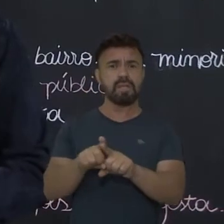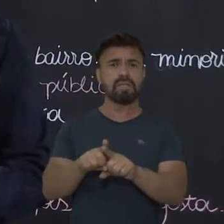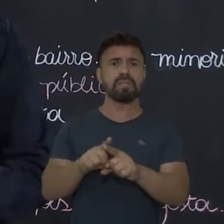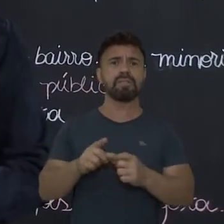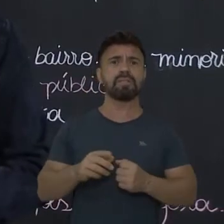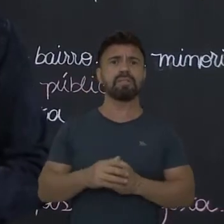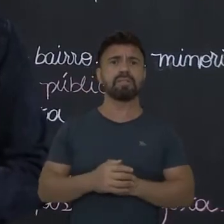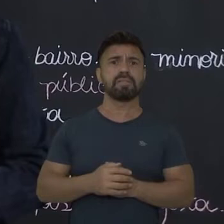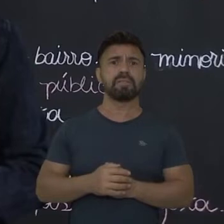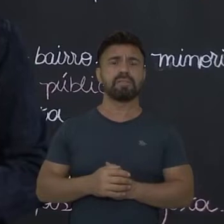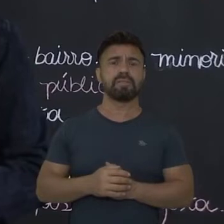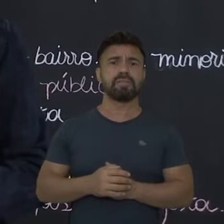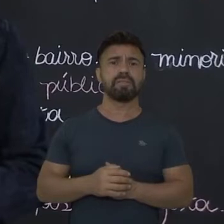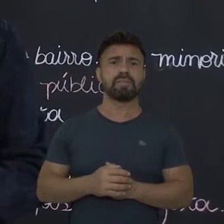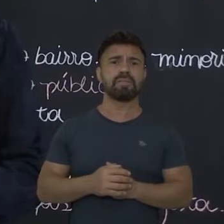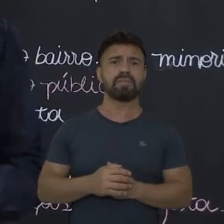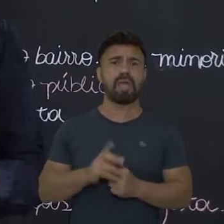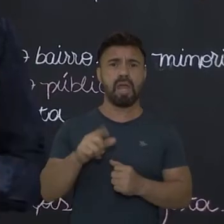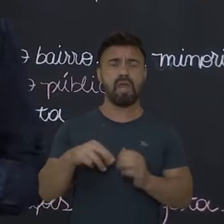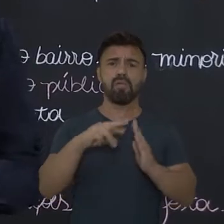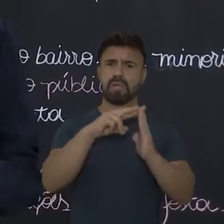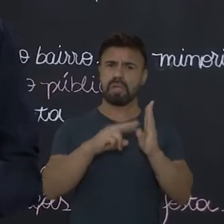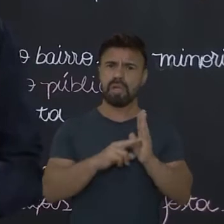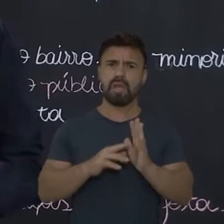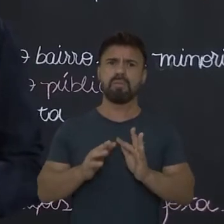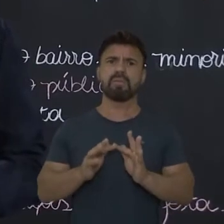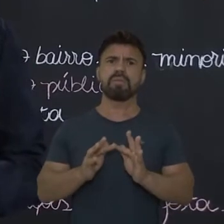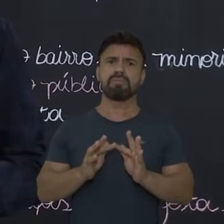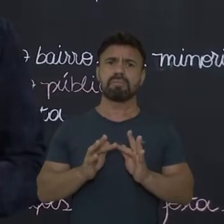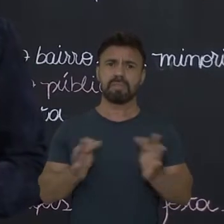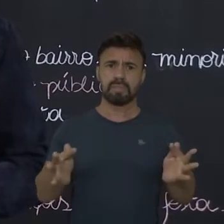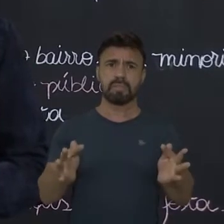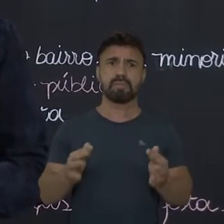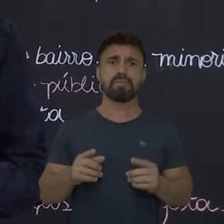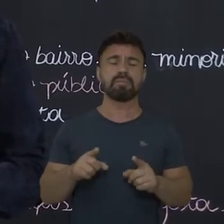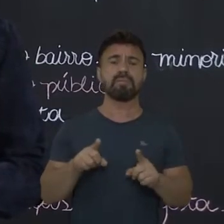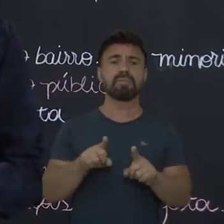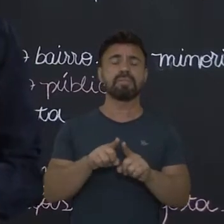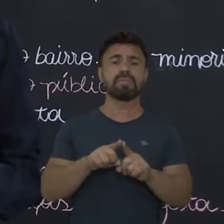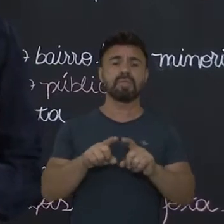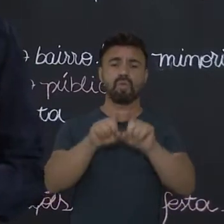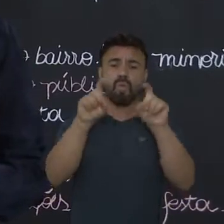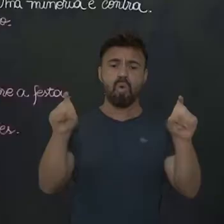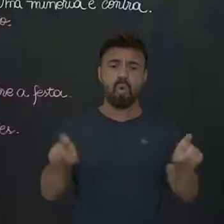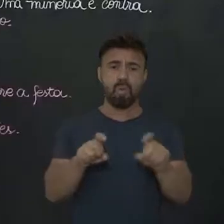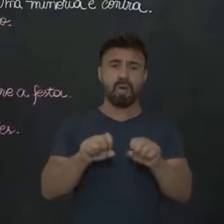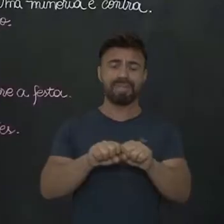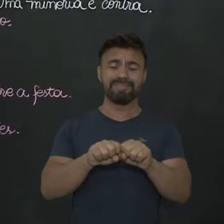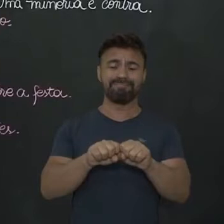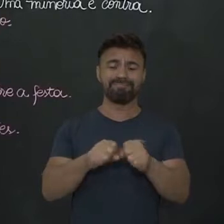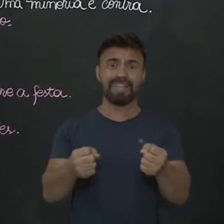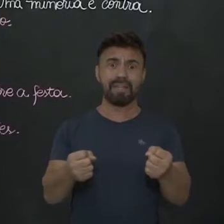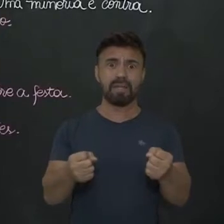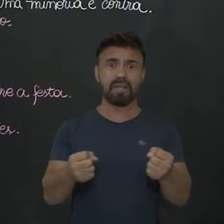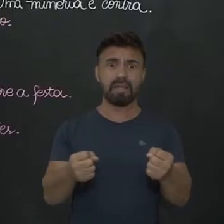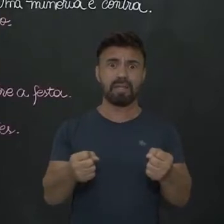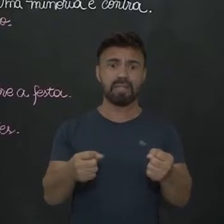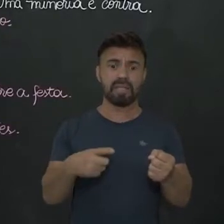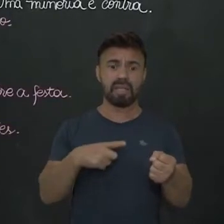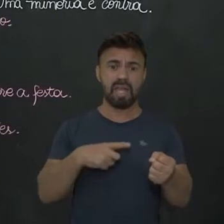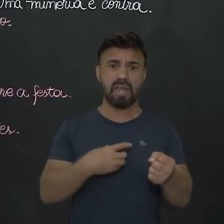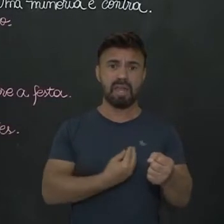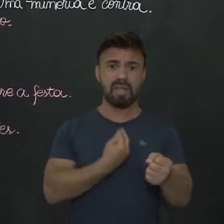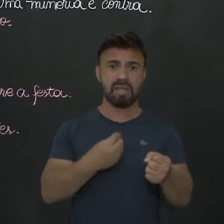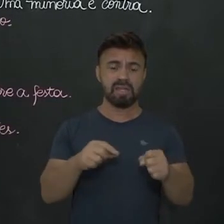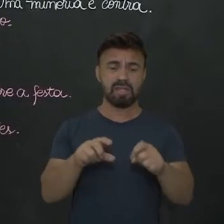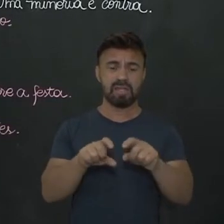vai ter que estar no singular na maior parte das vezes. Essa é uma regra básica. Se eu digo, por exemplo, que o computador está quebrado, o